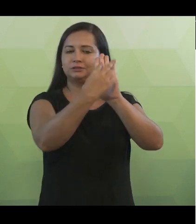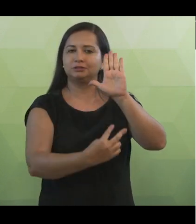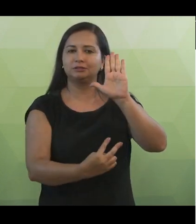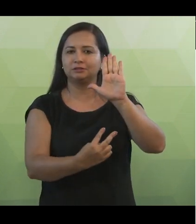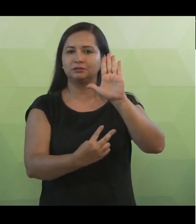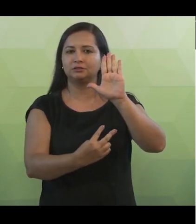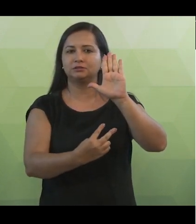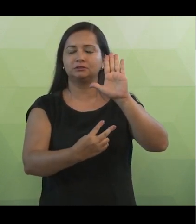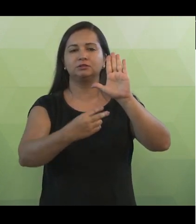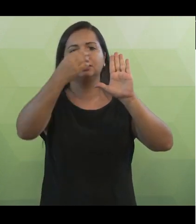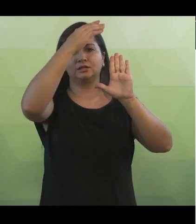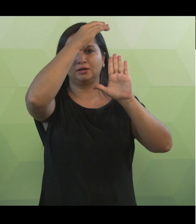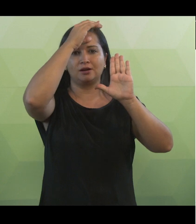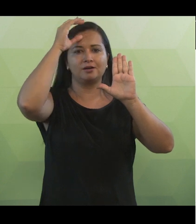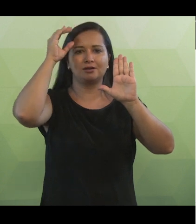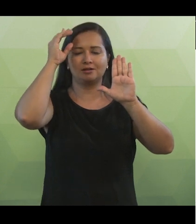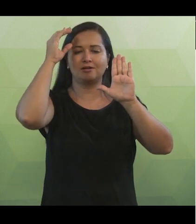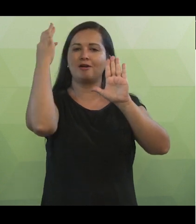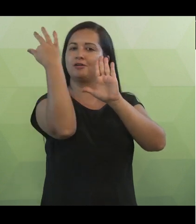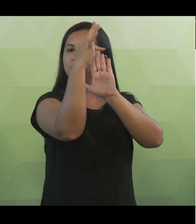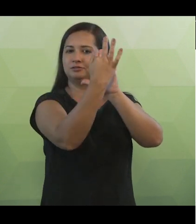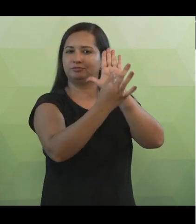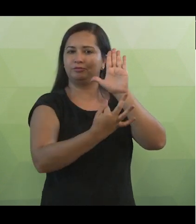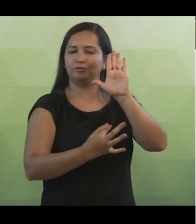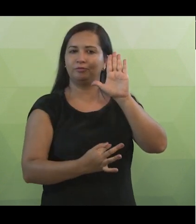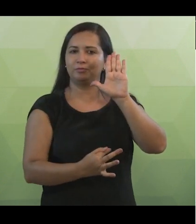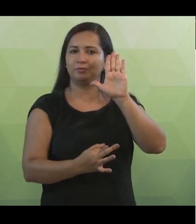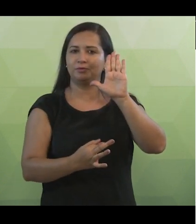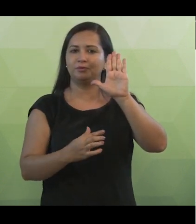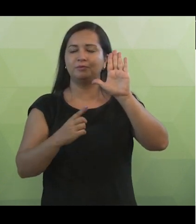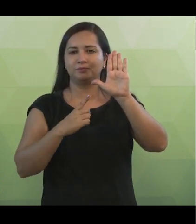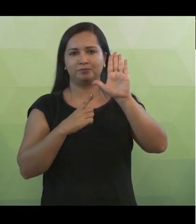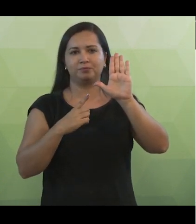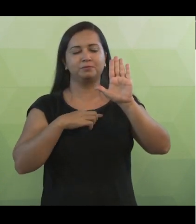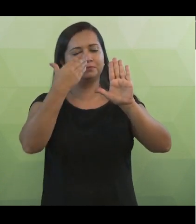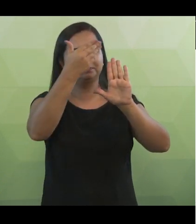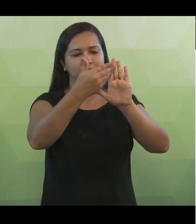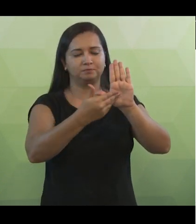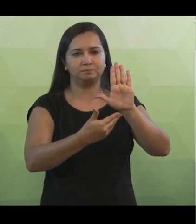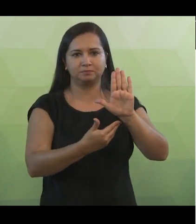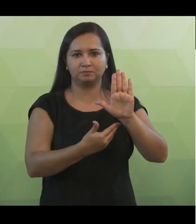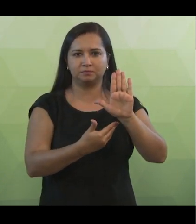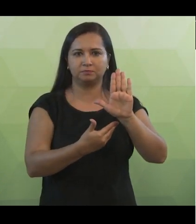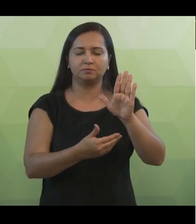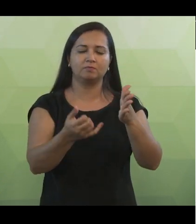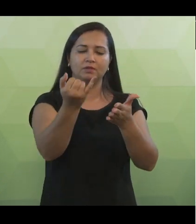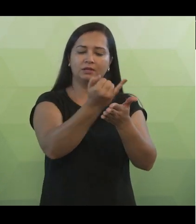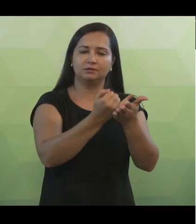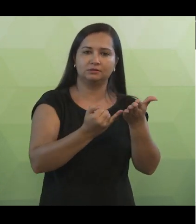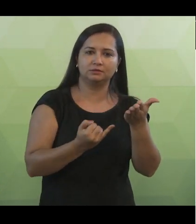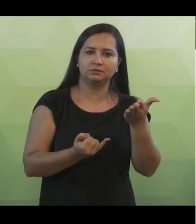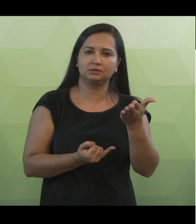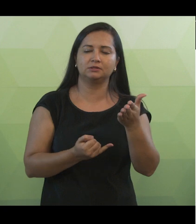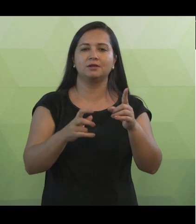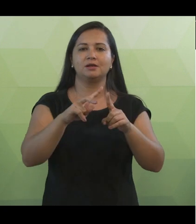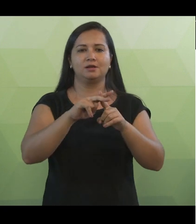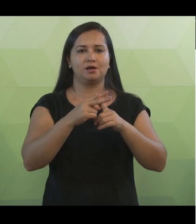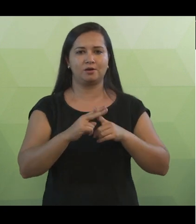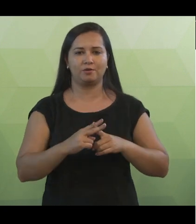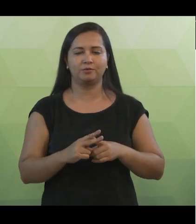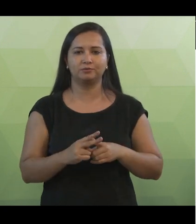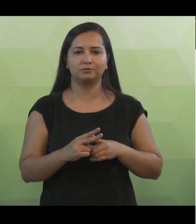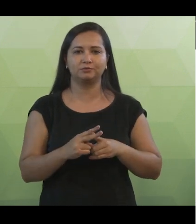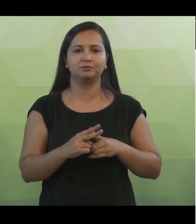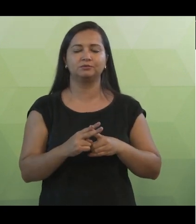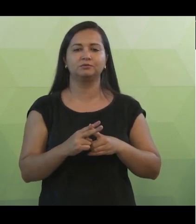operações principais. Então, nós temos o cadastro, a visualização, a edição